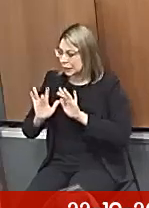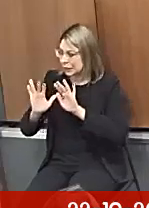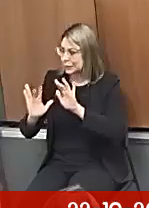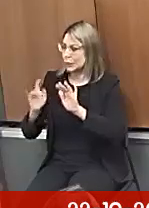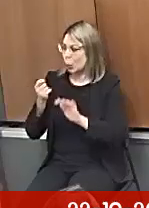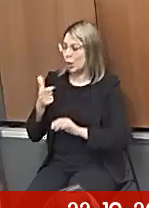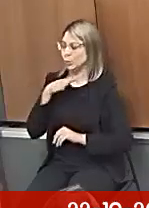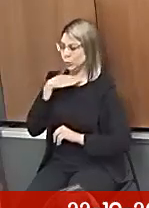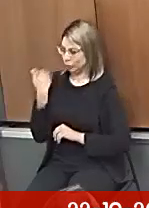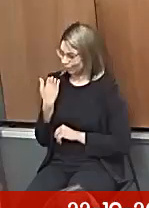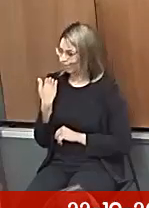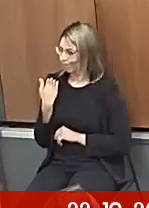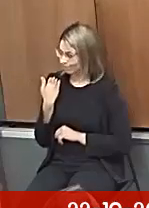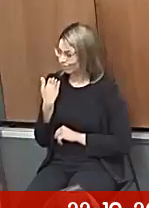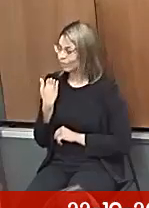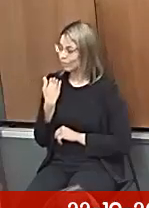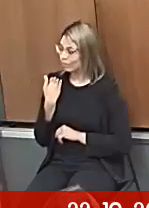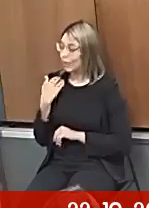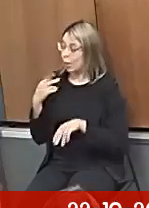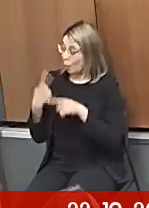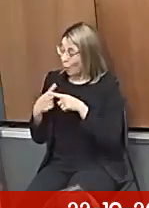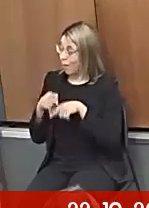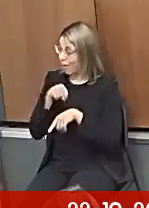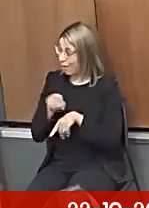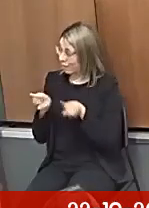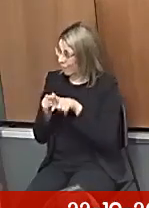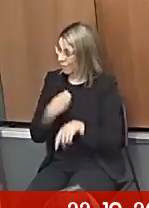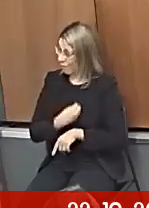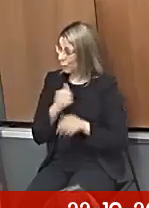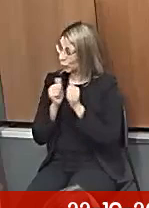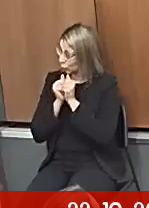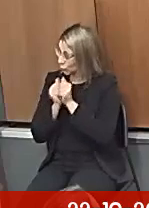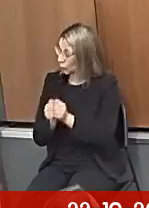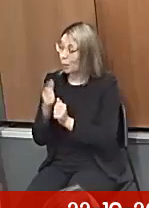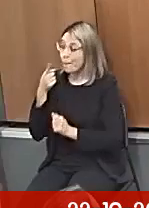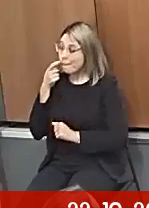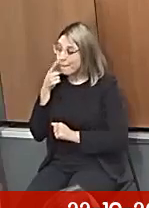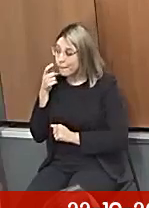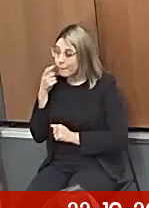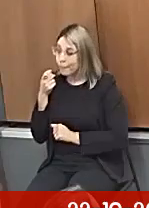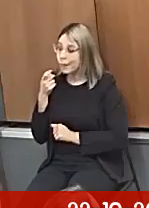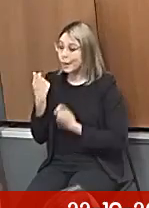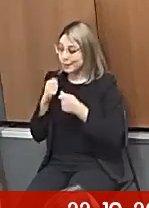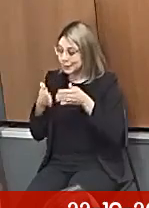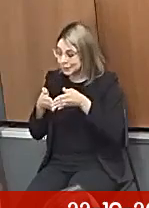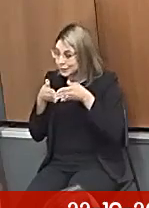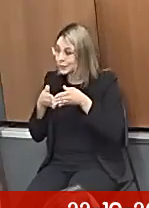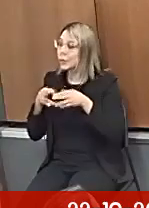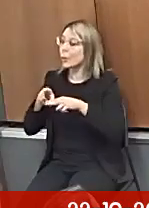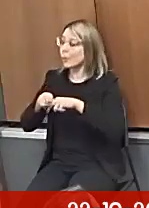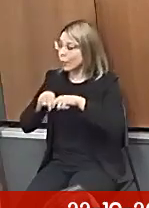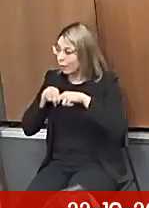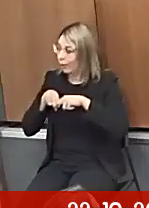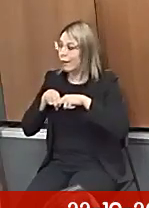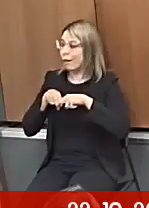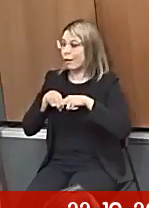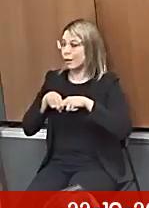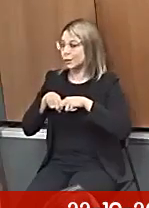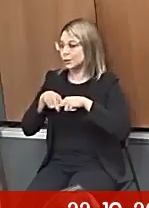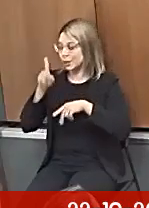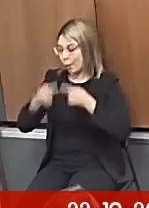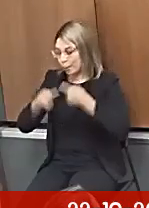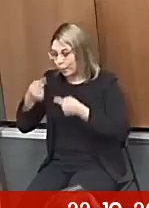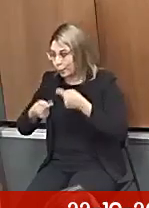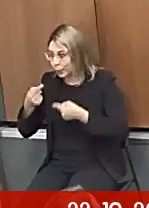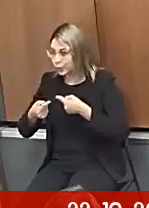terminal, por conviver também com um pai que teve que se ausentar por causa de campanha política,